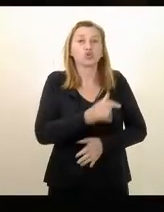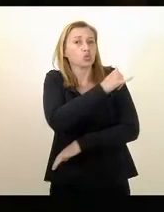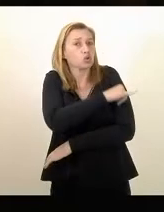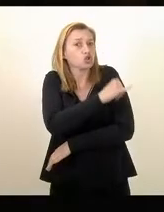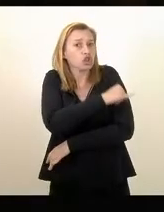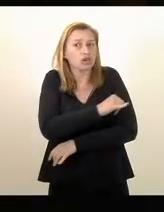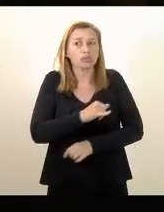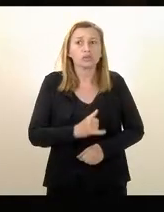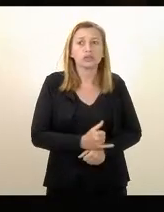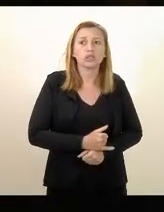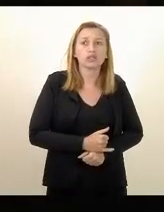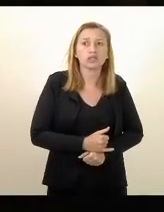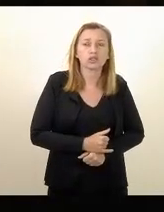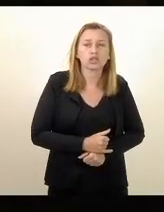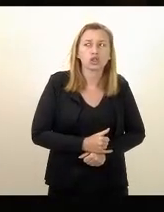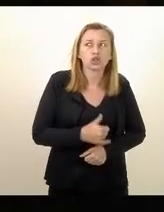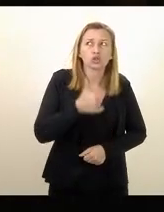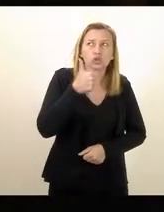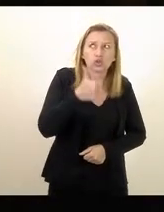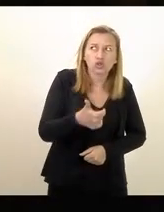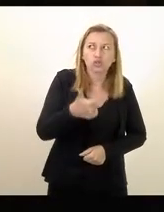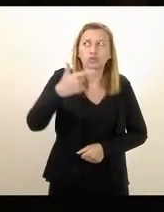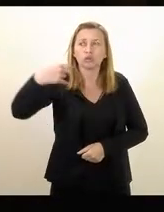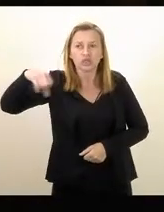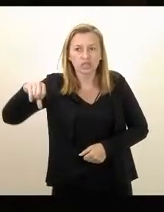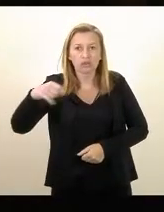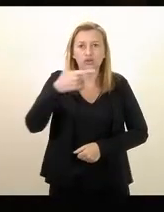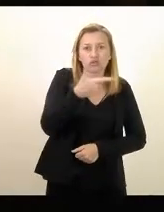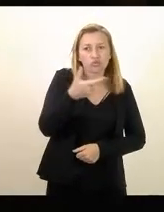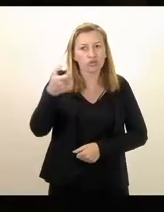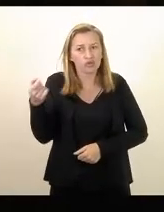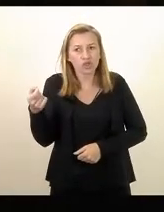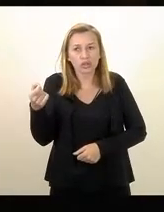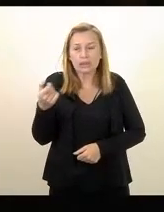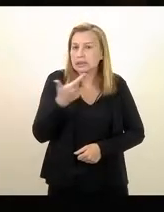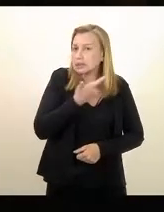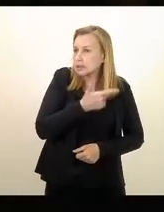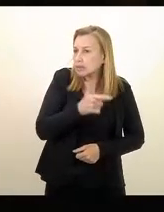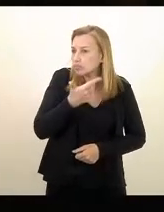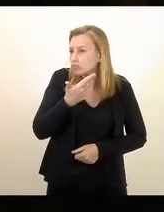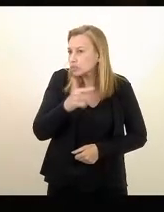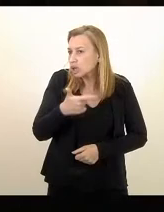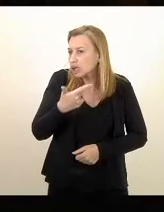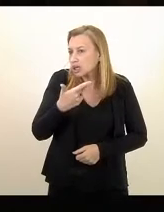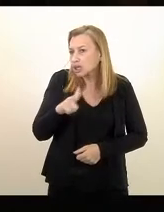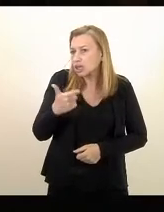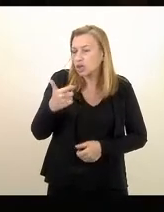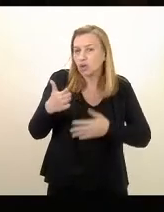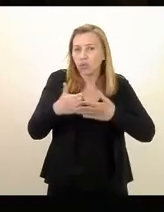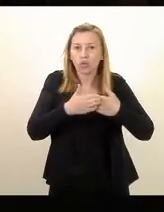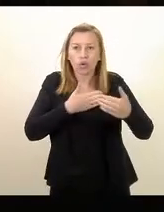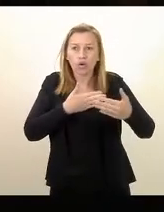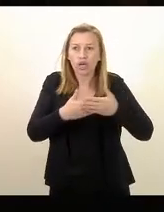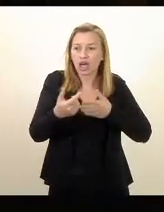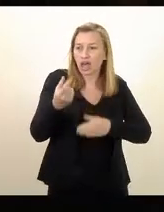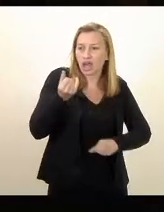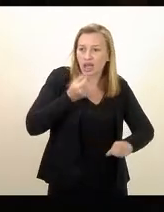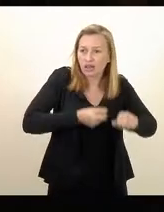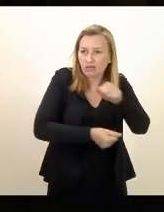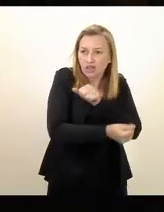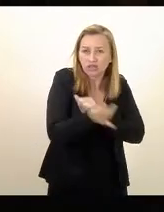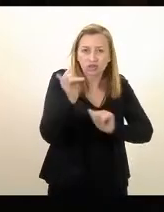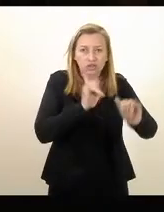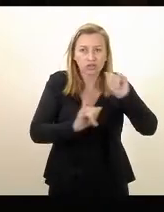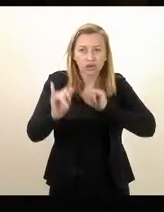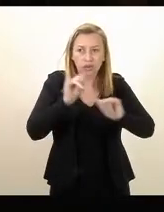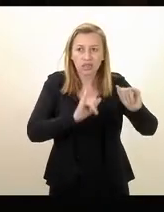de Janeiro em 2019 e 2020 não houve qualquer investimento em informação e